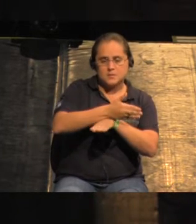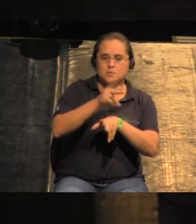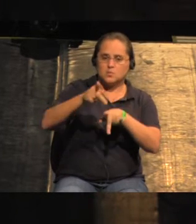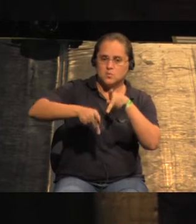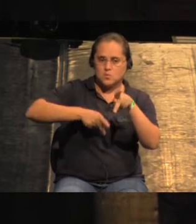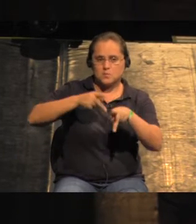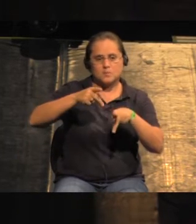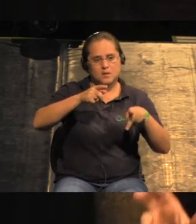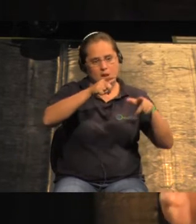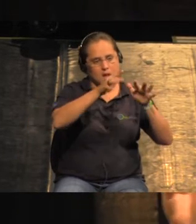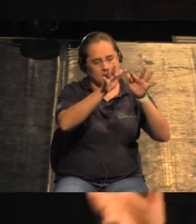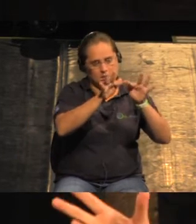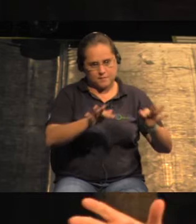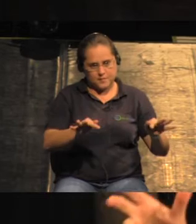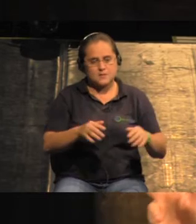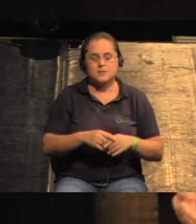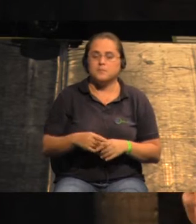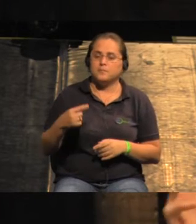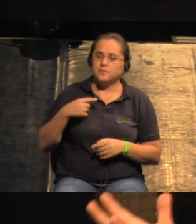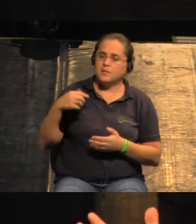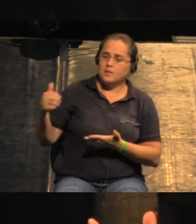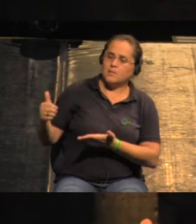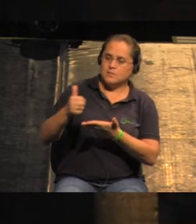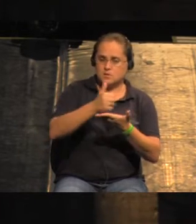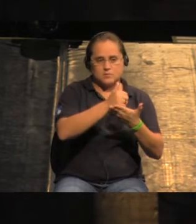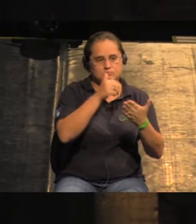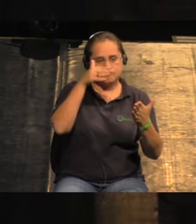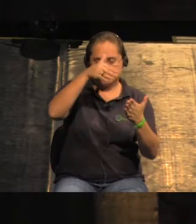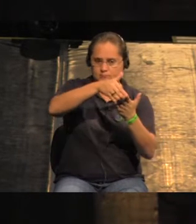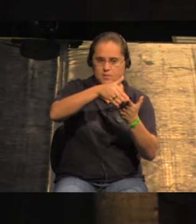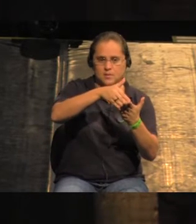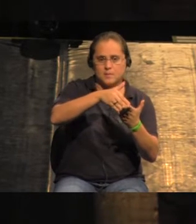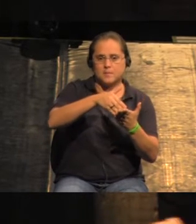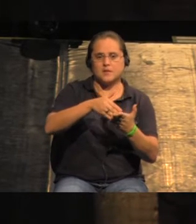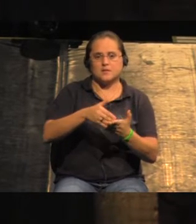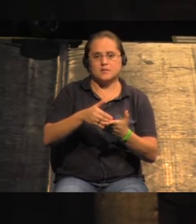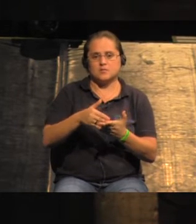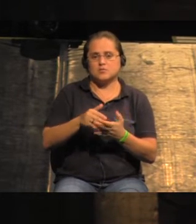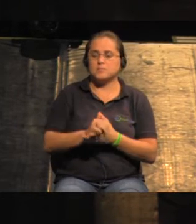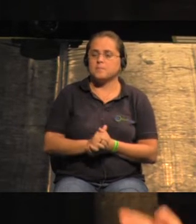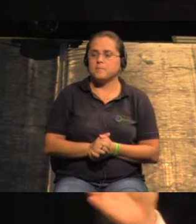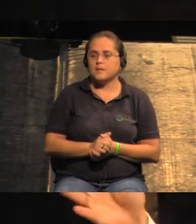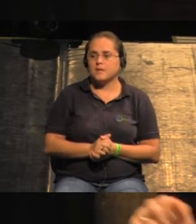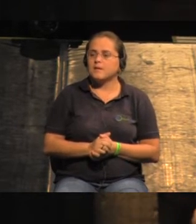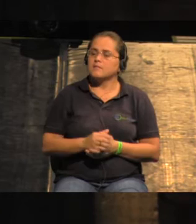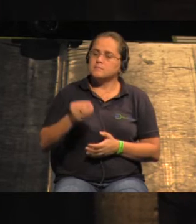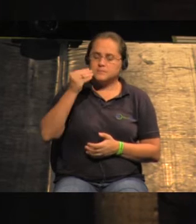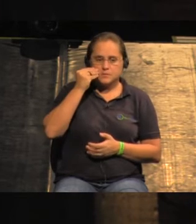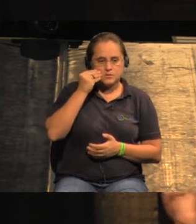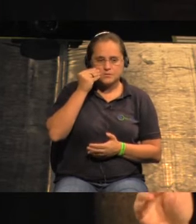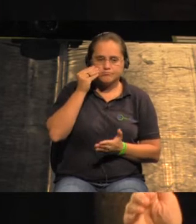participamos de um chamamento público na cidade de Paris. E a gente levou ao limite, o Gui está aqui